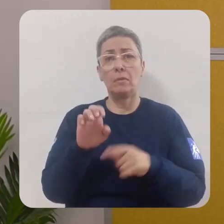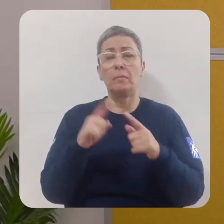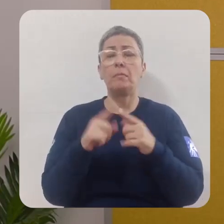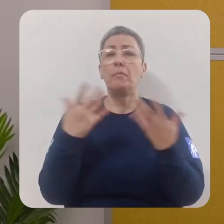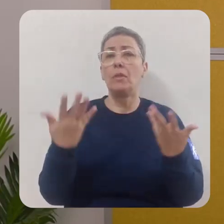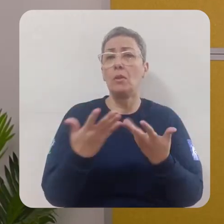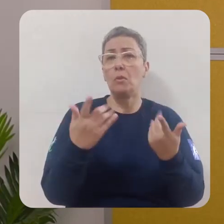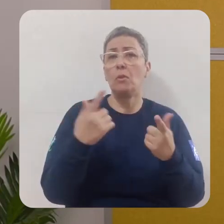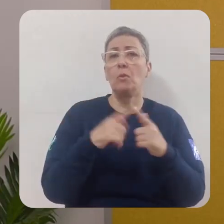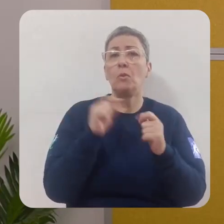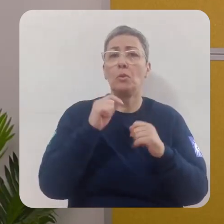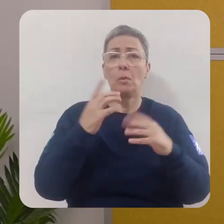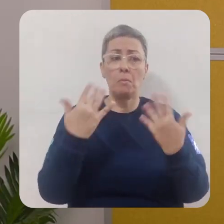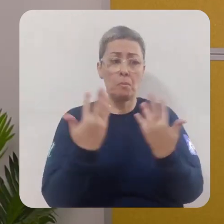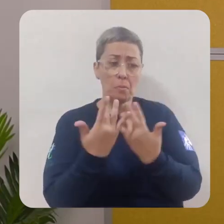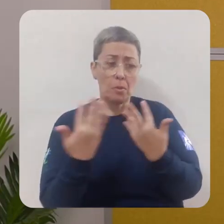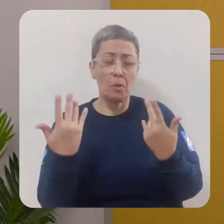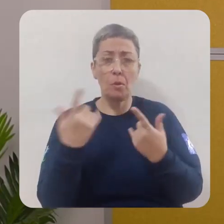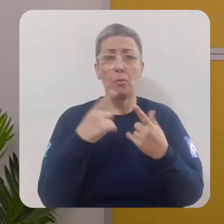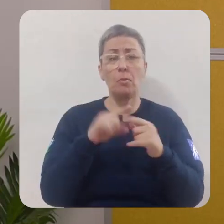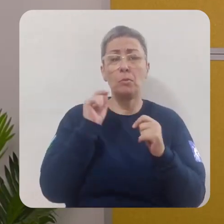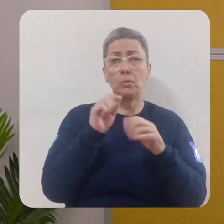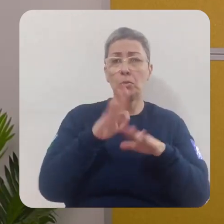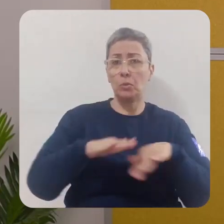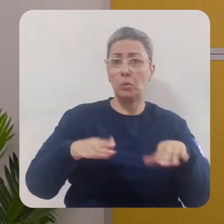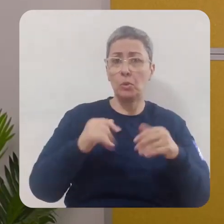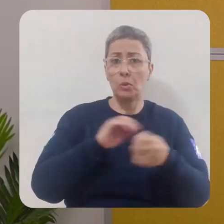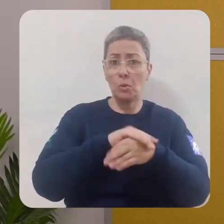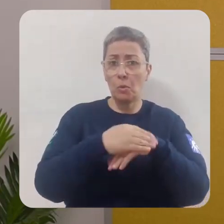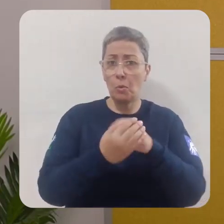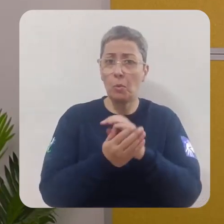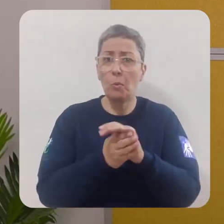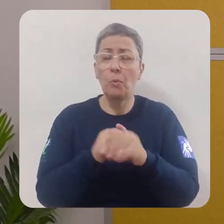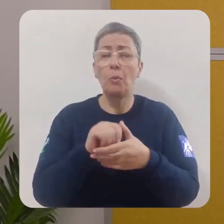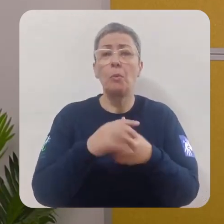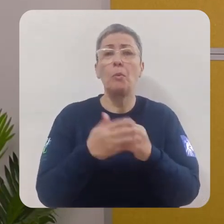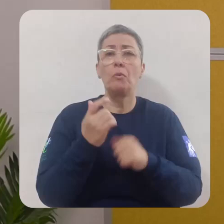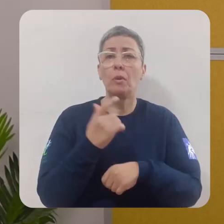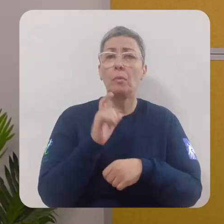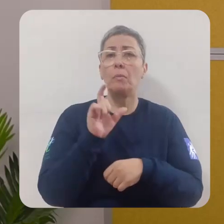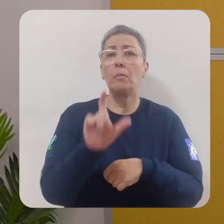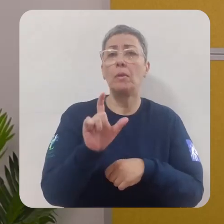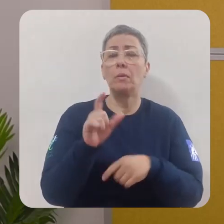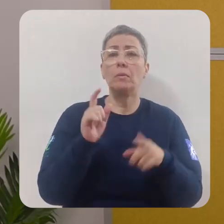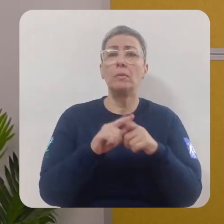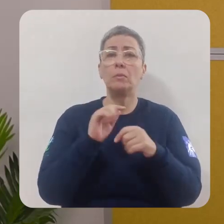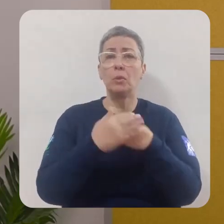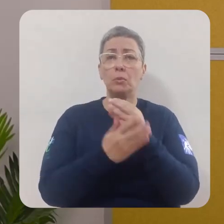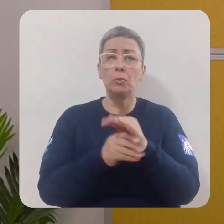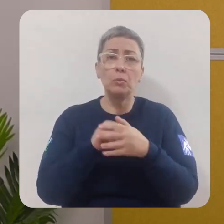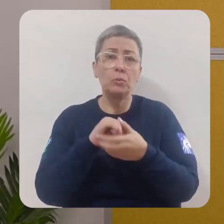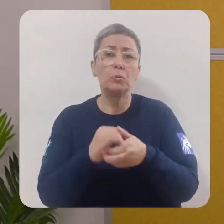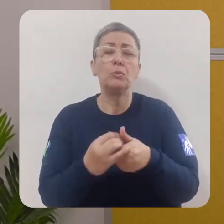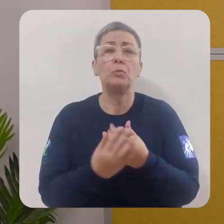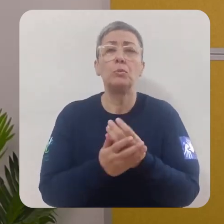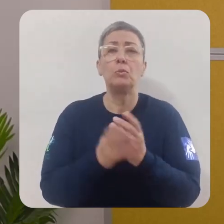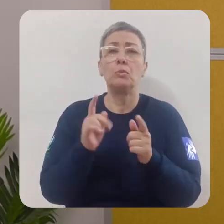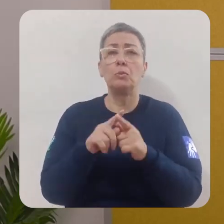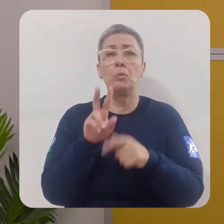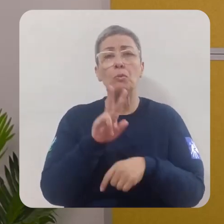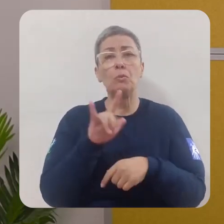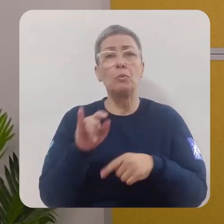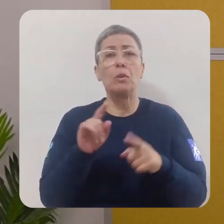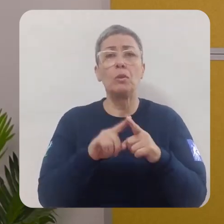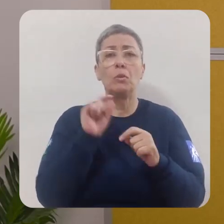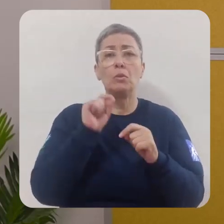temos aqui as mãos, de uma criança com sabonete e a palavra impressa lavar as mãos.